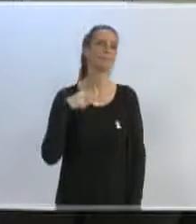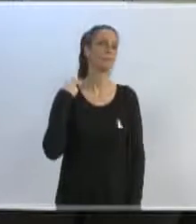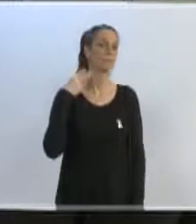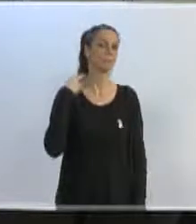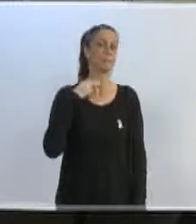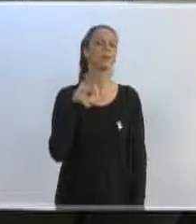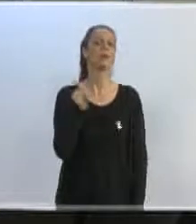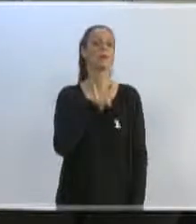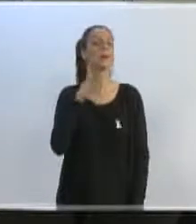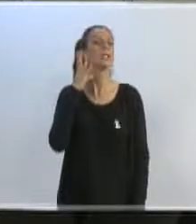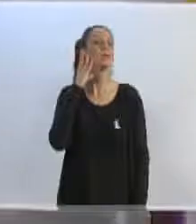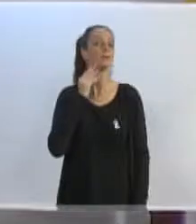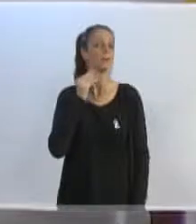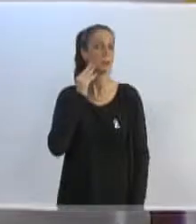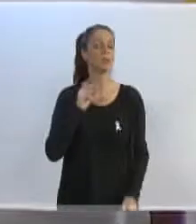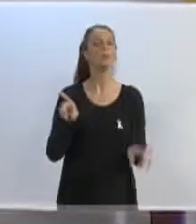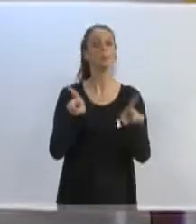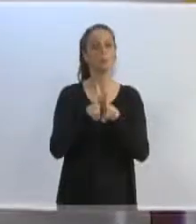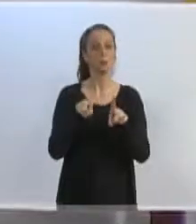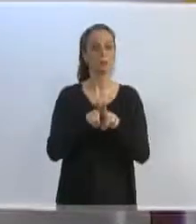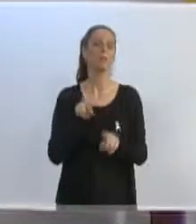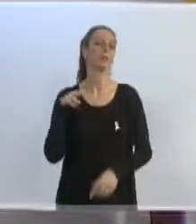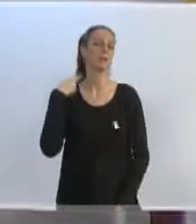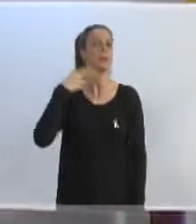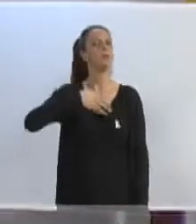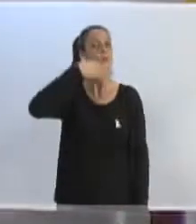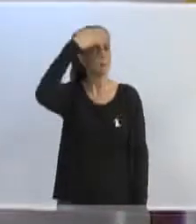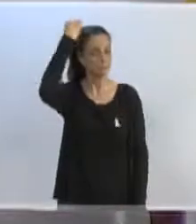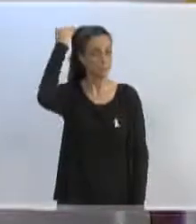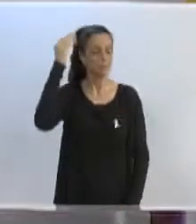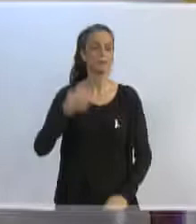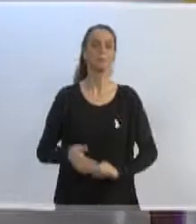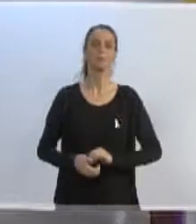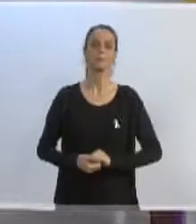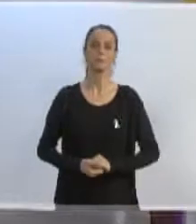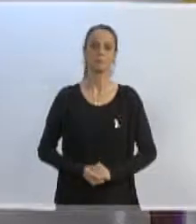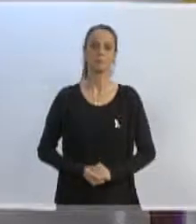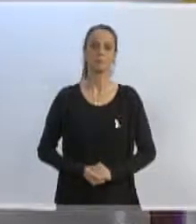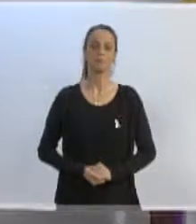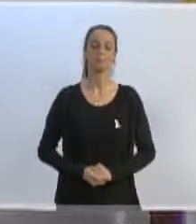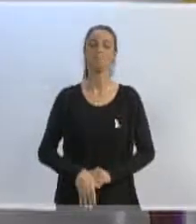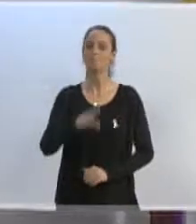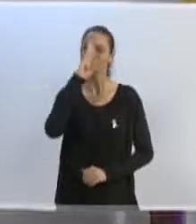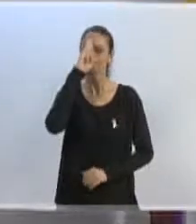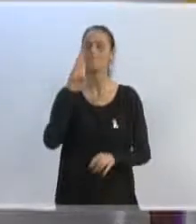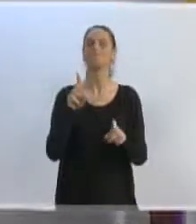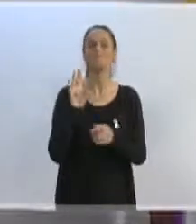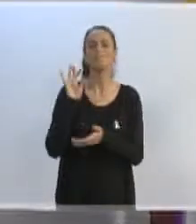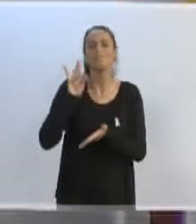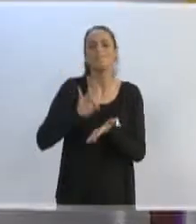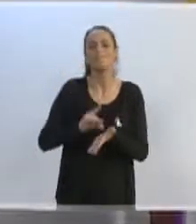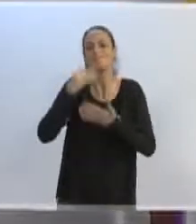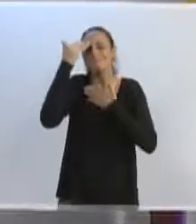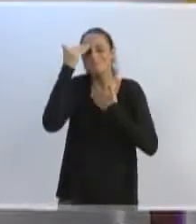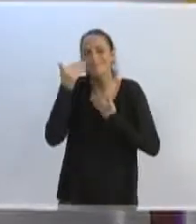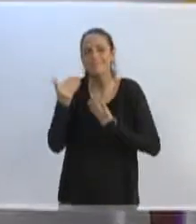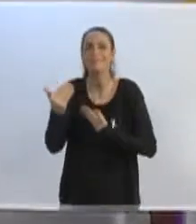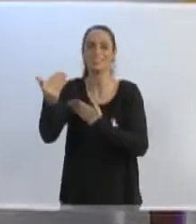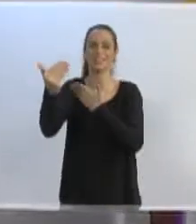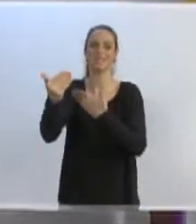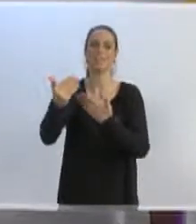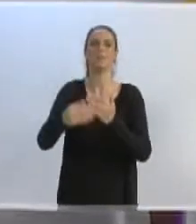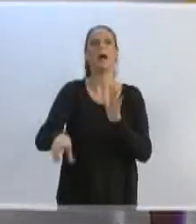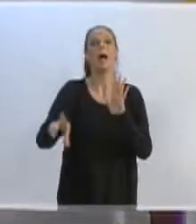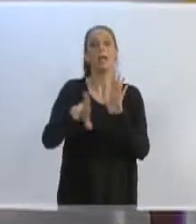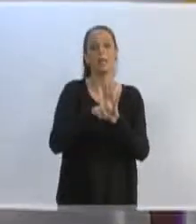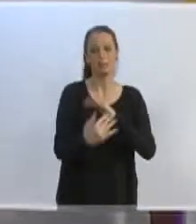professor Gilson e o vereador Alexandre Matias, principalmente em gratidão à lei que tanto